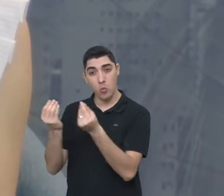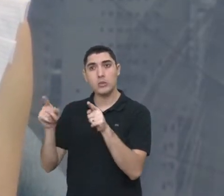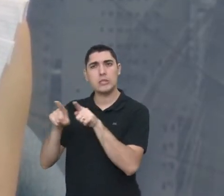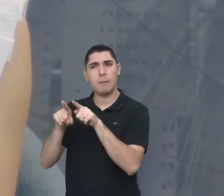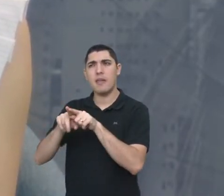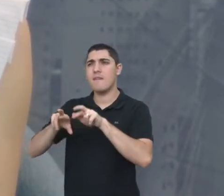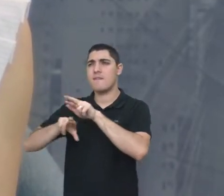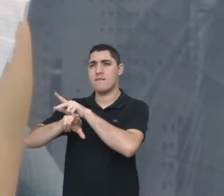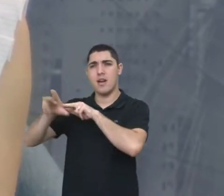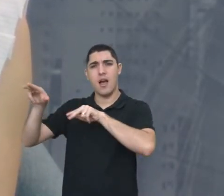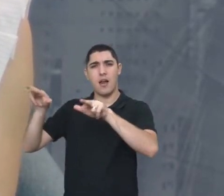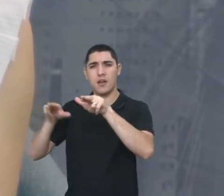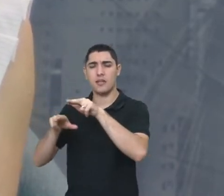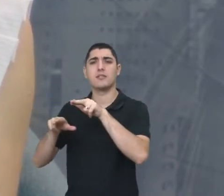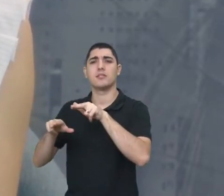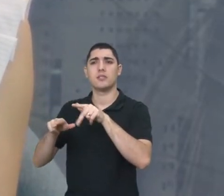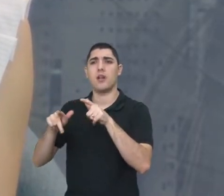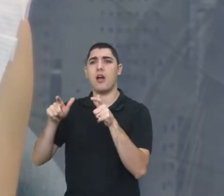vários órgãos também,